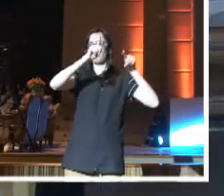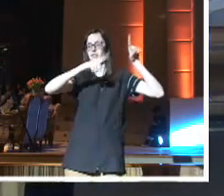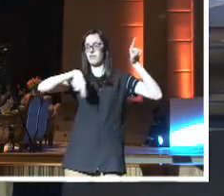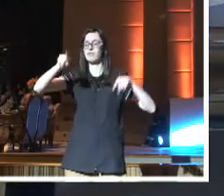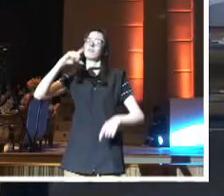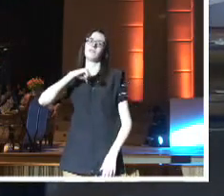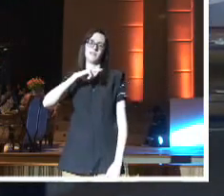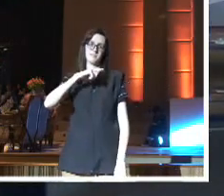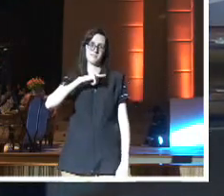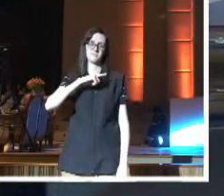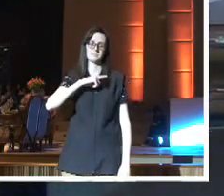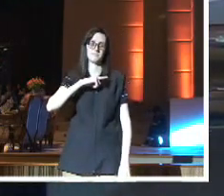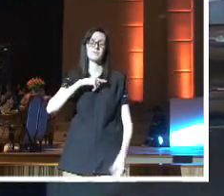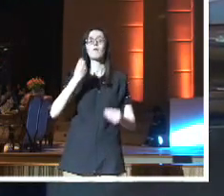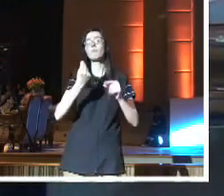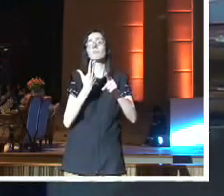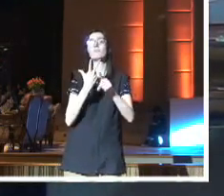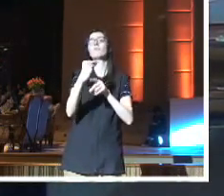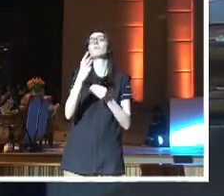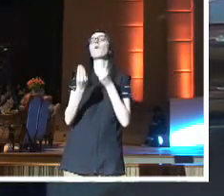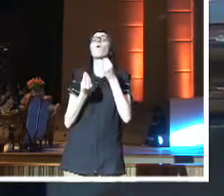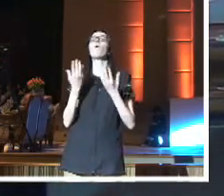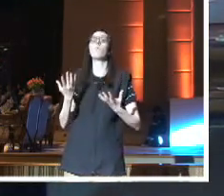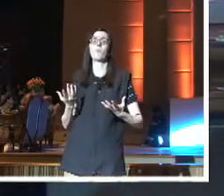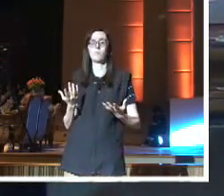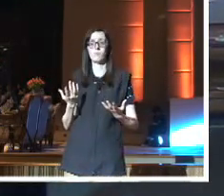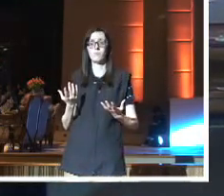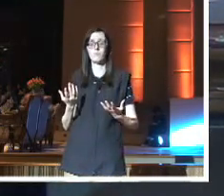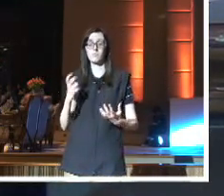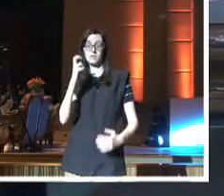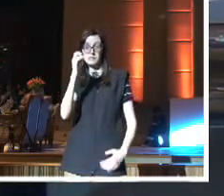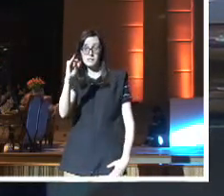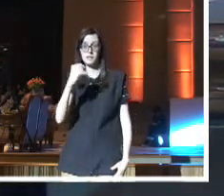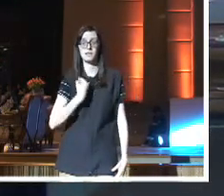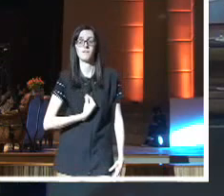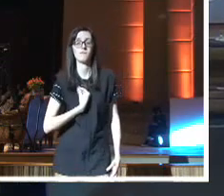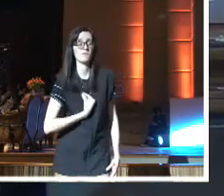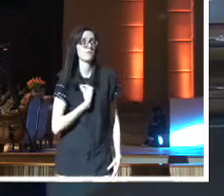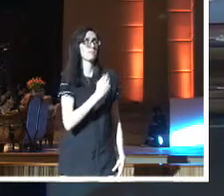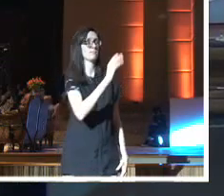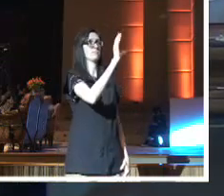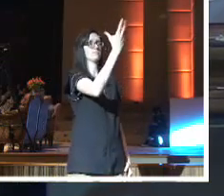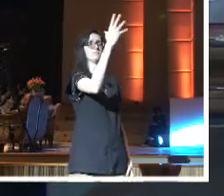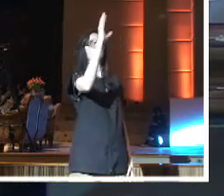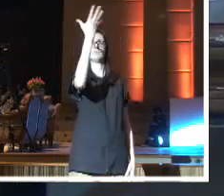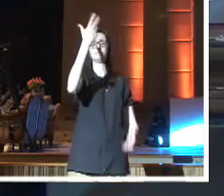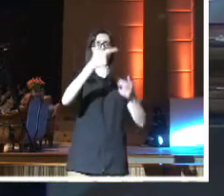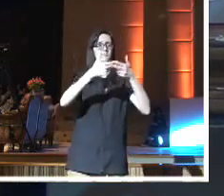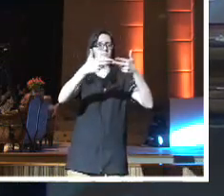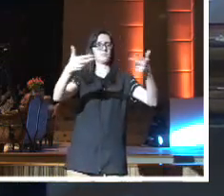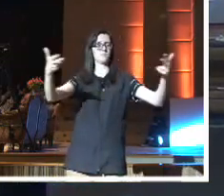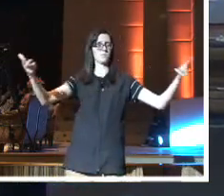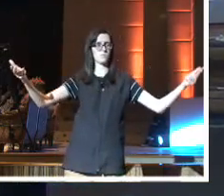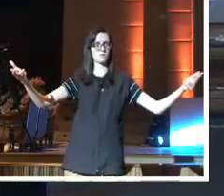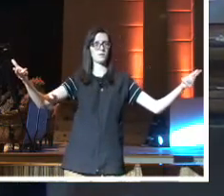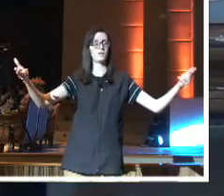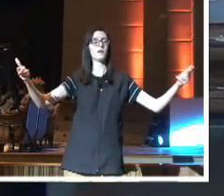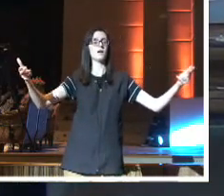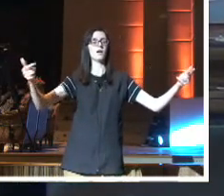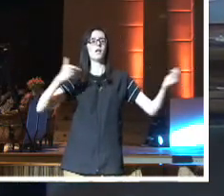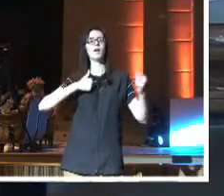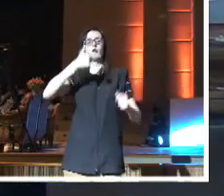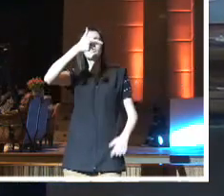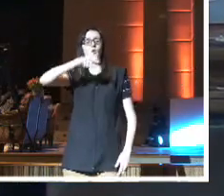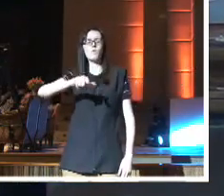E sabe como é que a gente vence isso? Quando em cada circunstância nova da vida, eu volto a